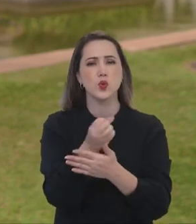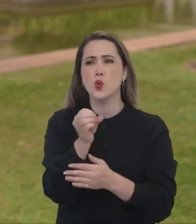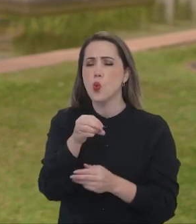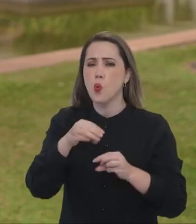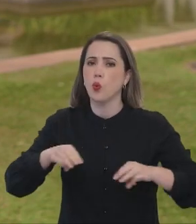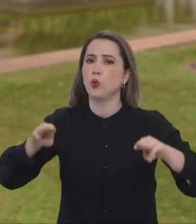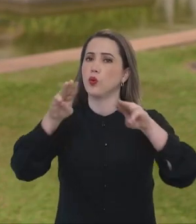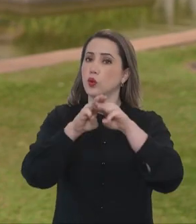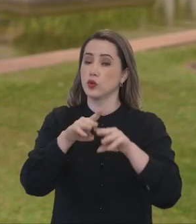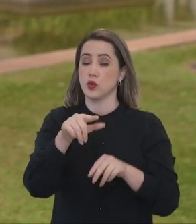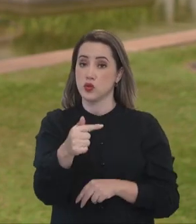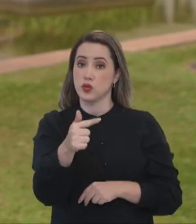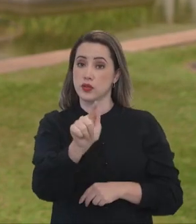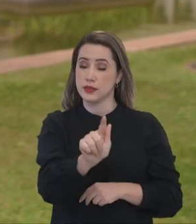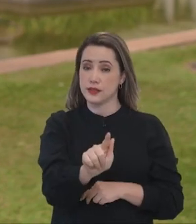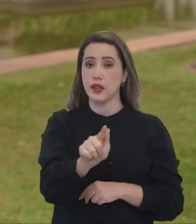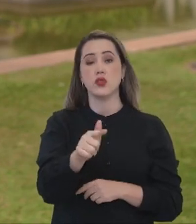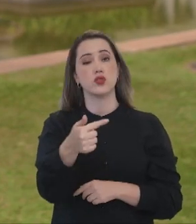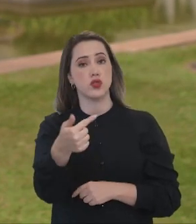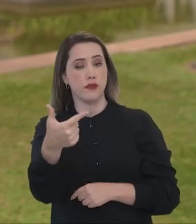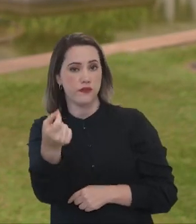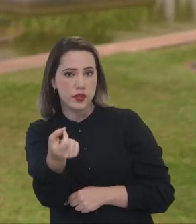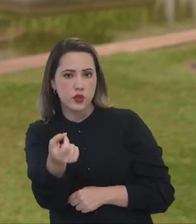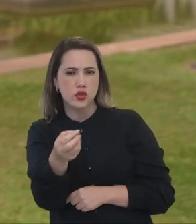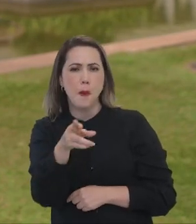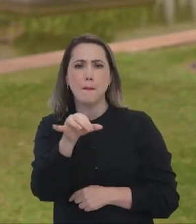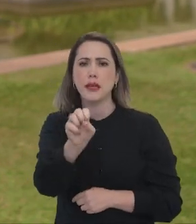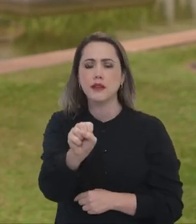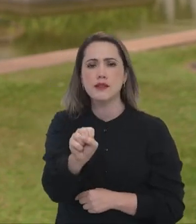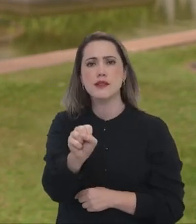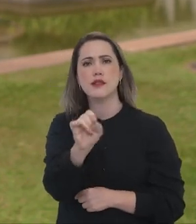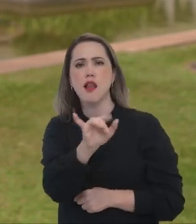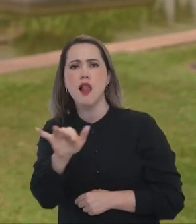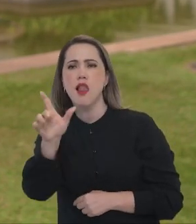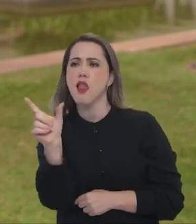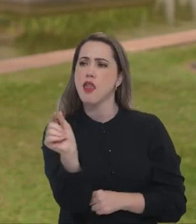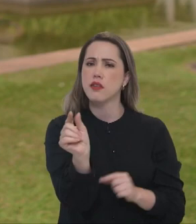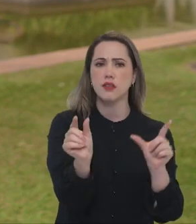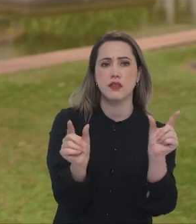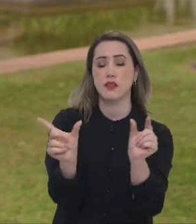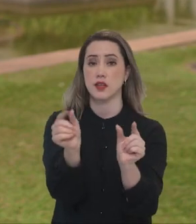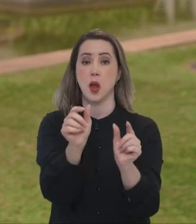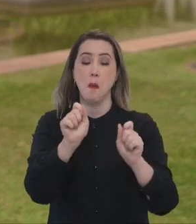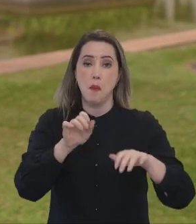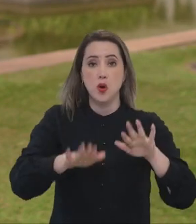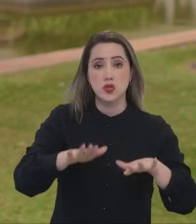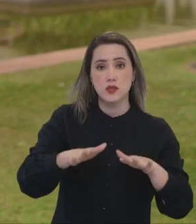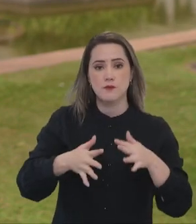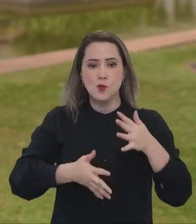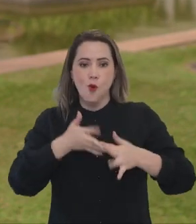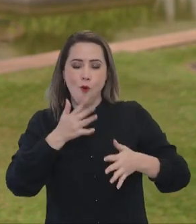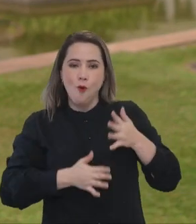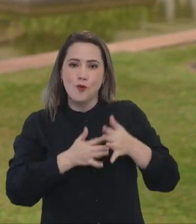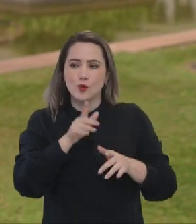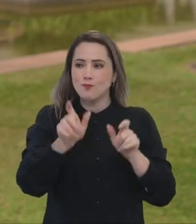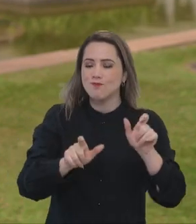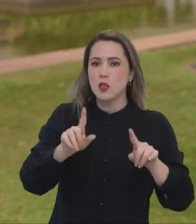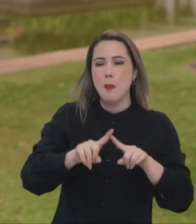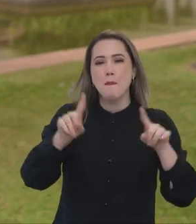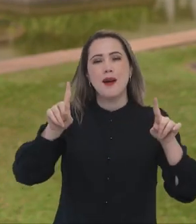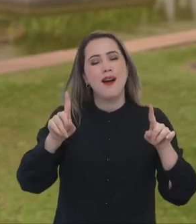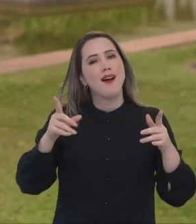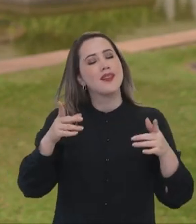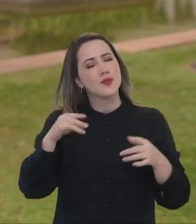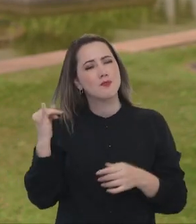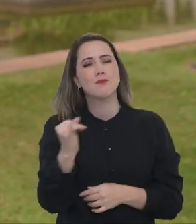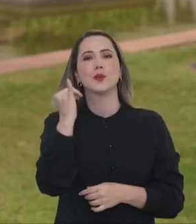Mercosul, ONU, G7, G20, BRICS são siglas, letrinhas que podem até confundir um pouco as pessoas, mas